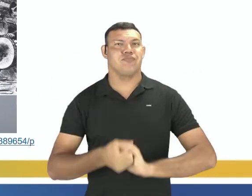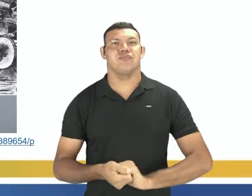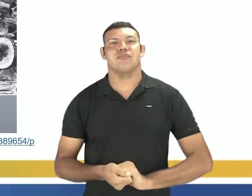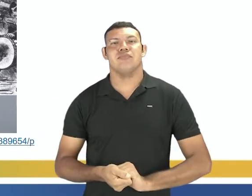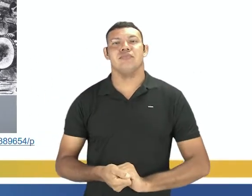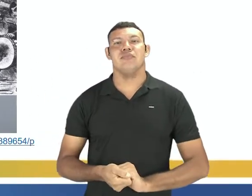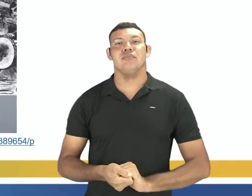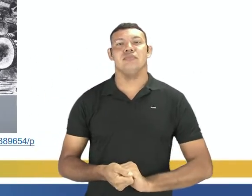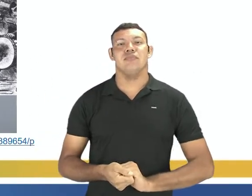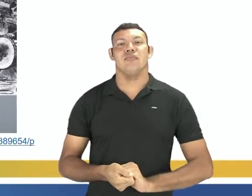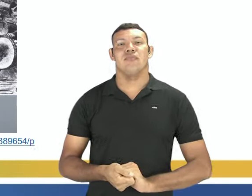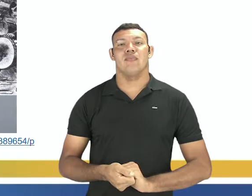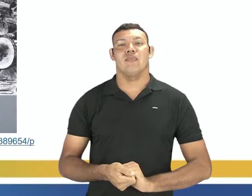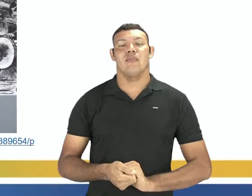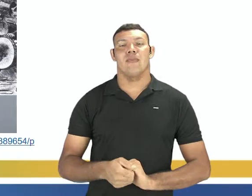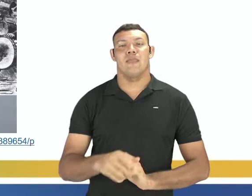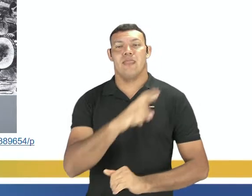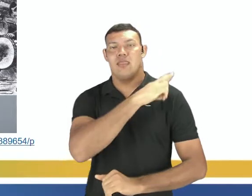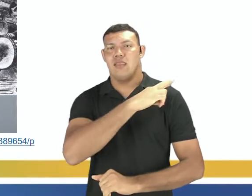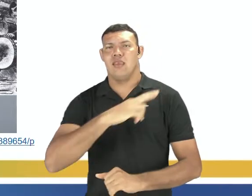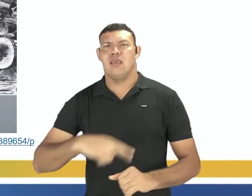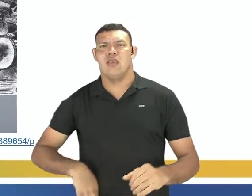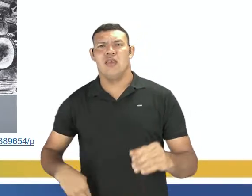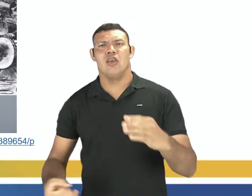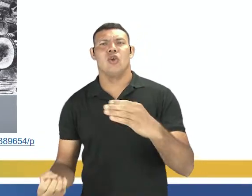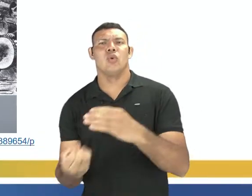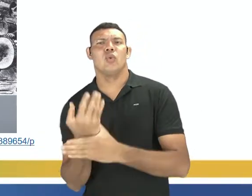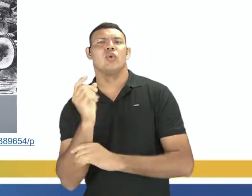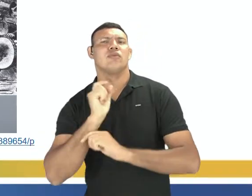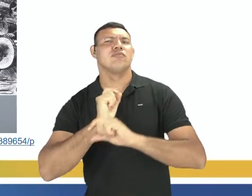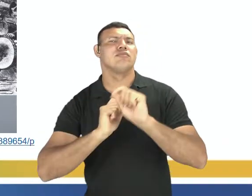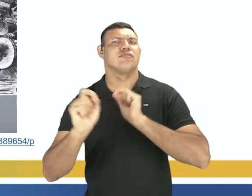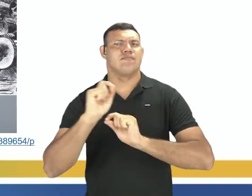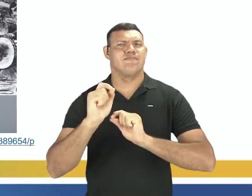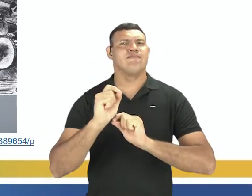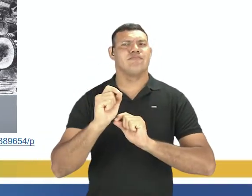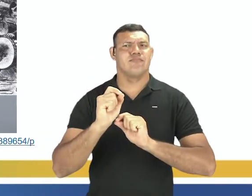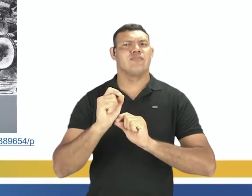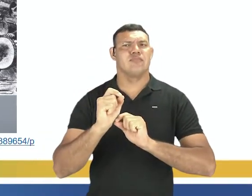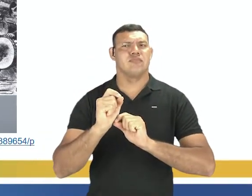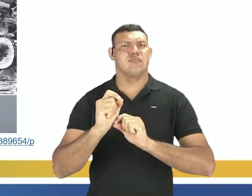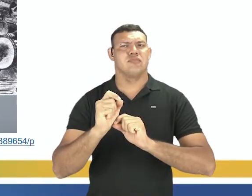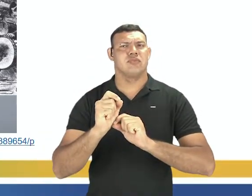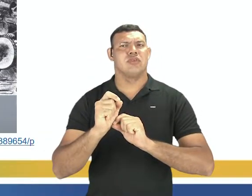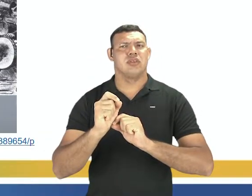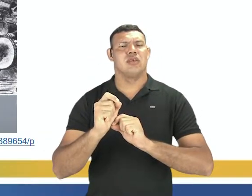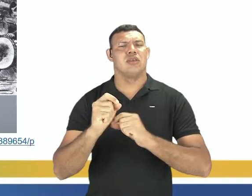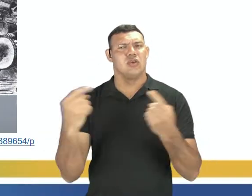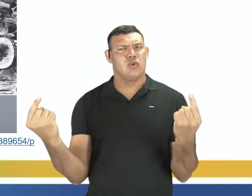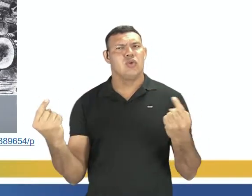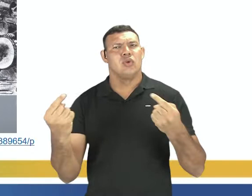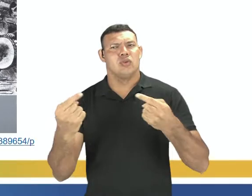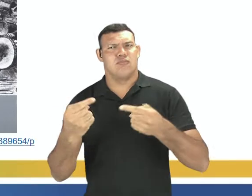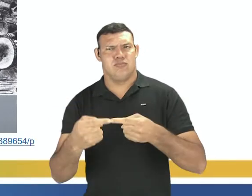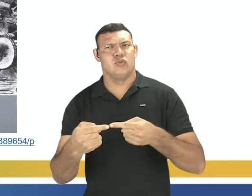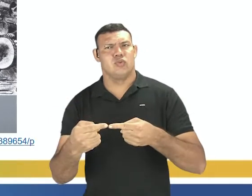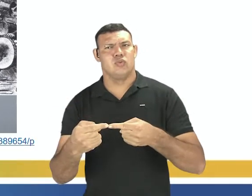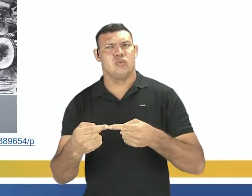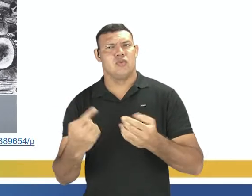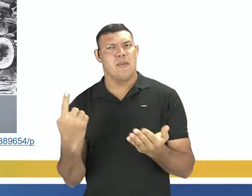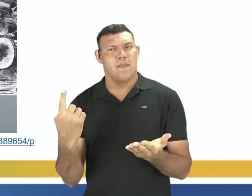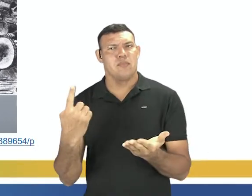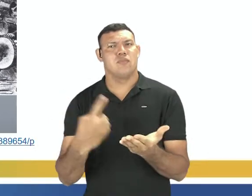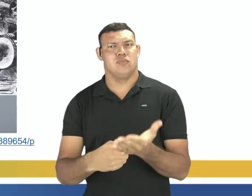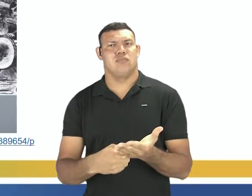Essa república, essa proclamação, ela acontece num clima de ordem, né, e concordância entre as elites,